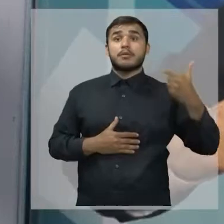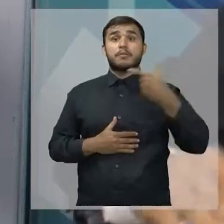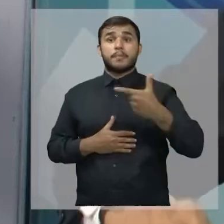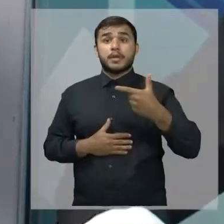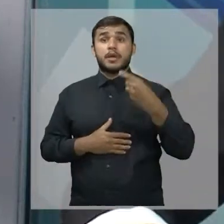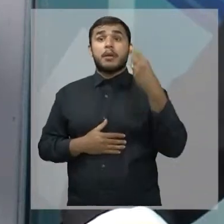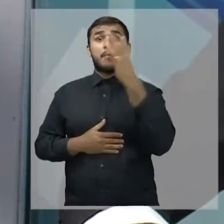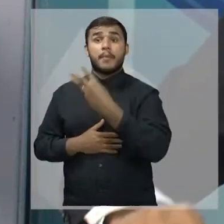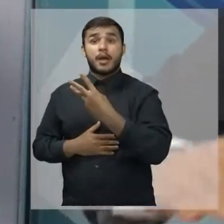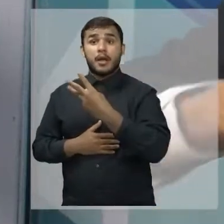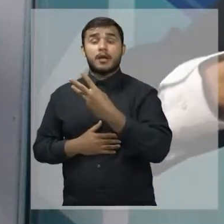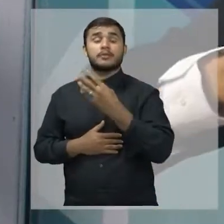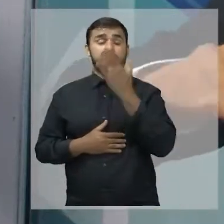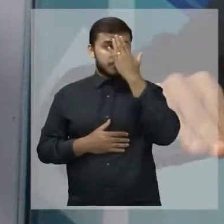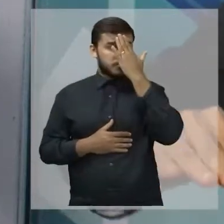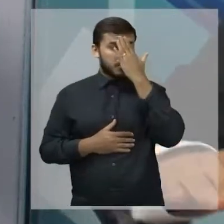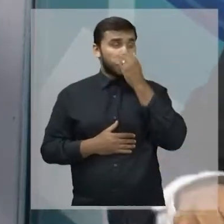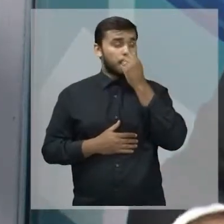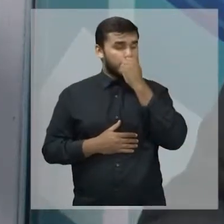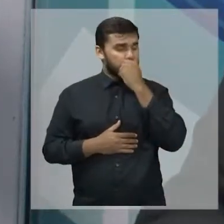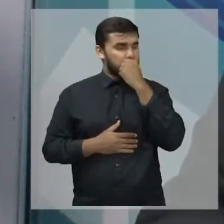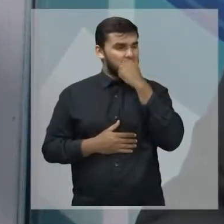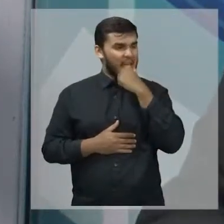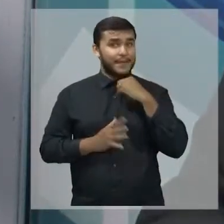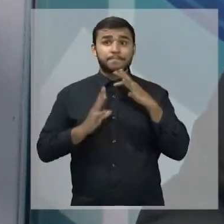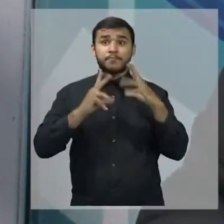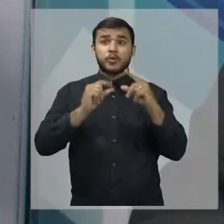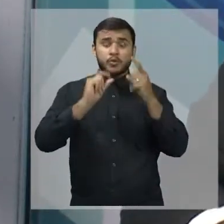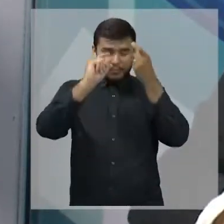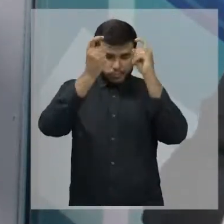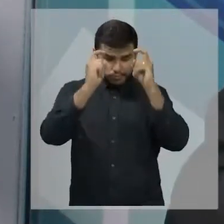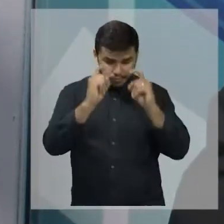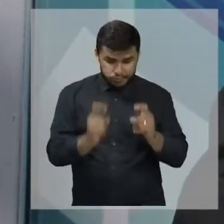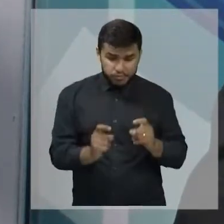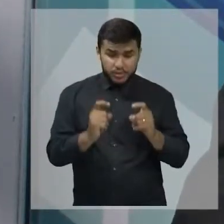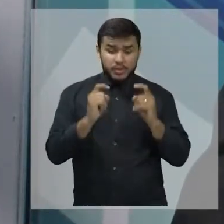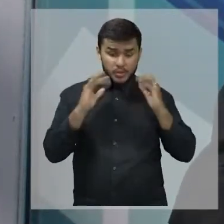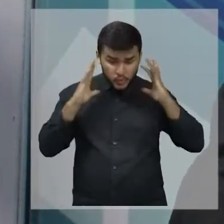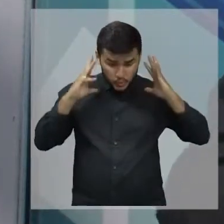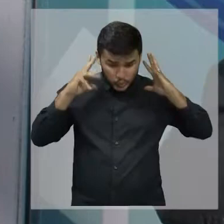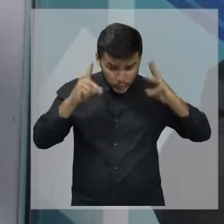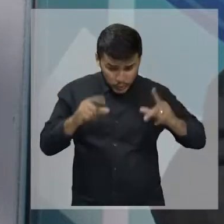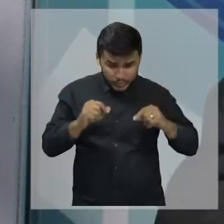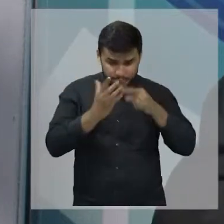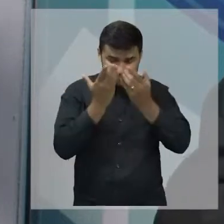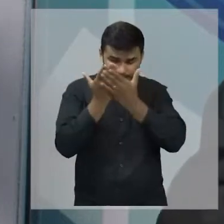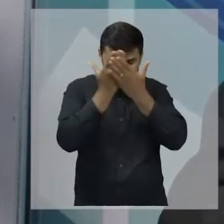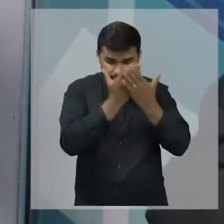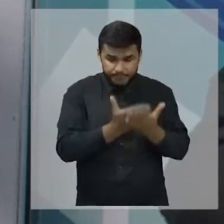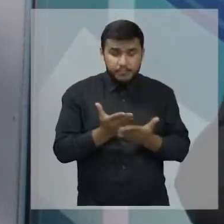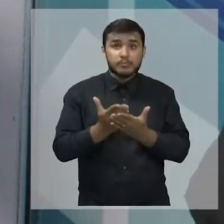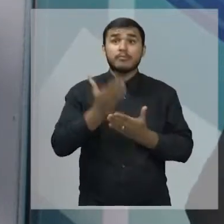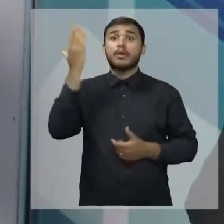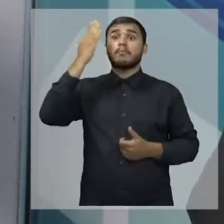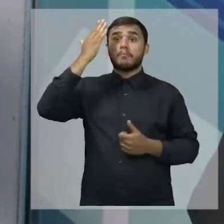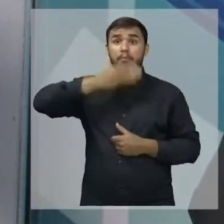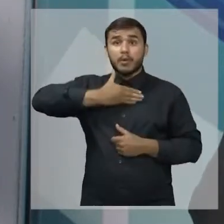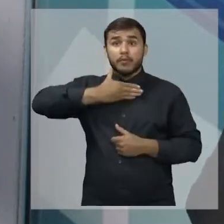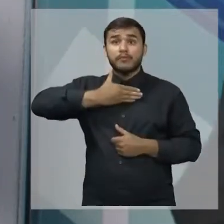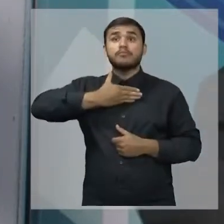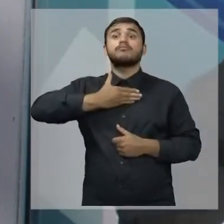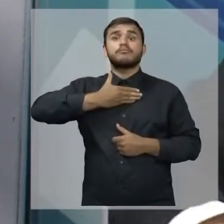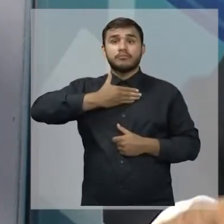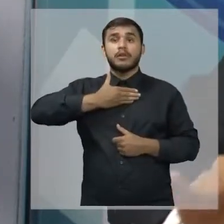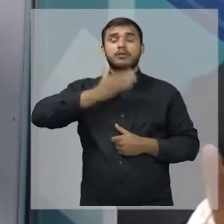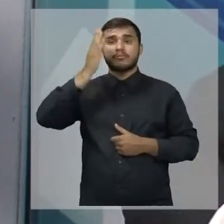a segunda instância, esgotam a matéria de fato. Ou seja, o crime está comprovado. E está comprovada a